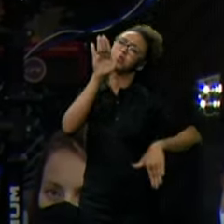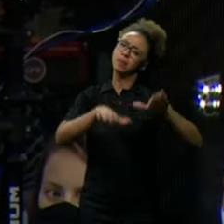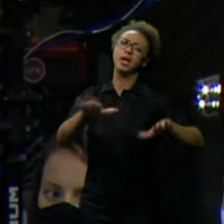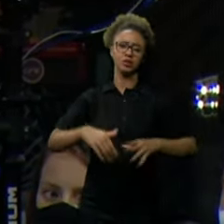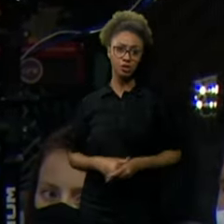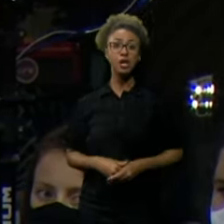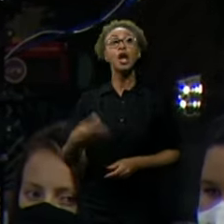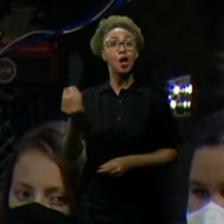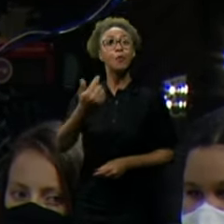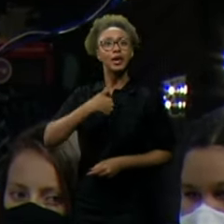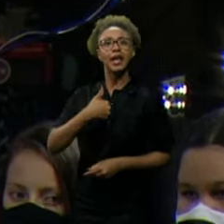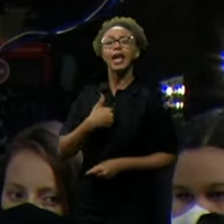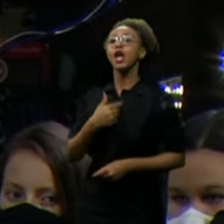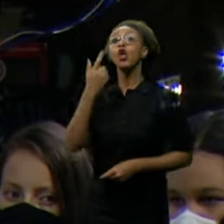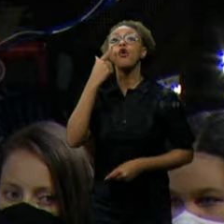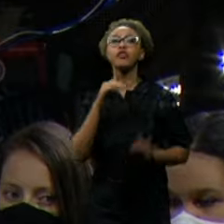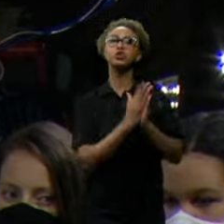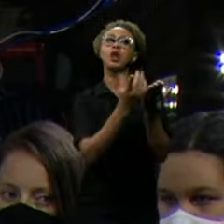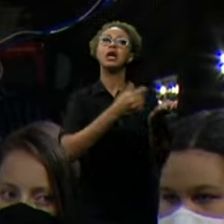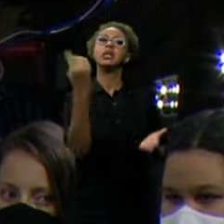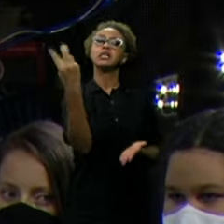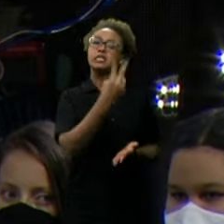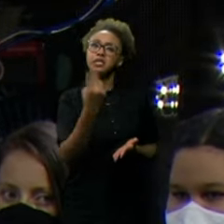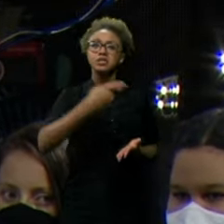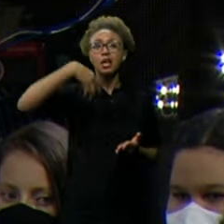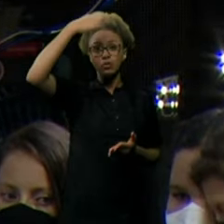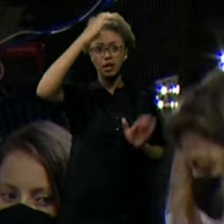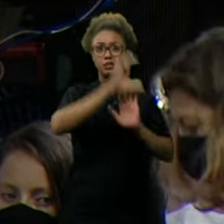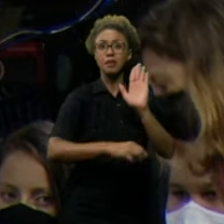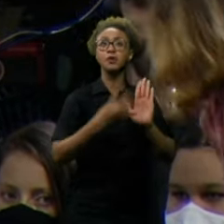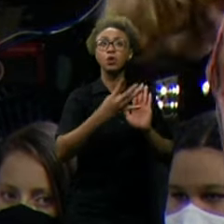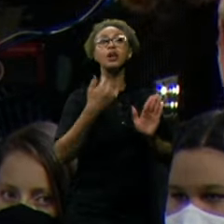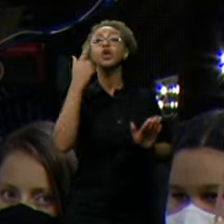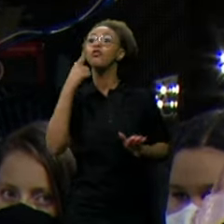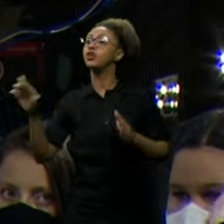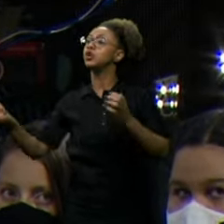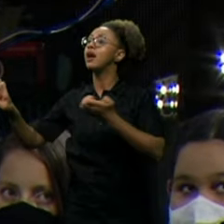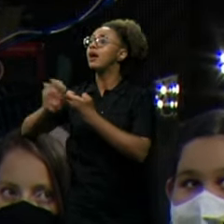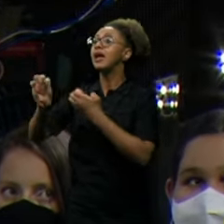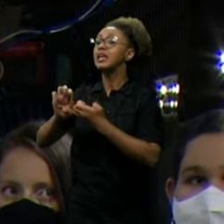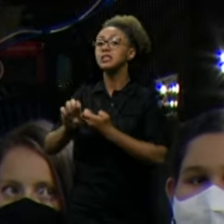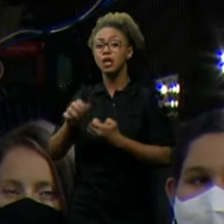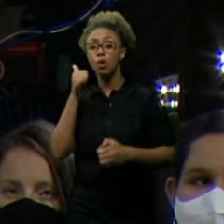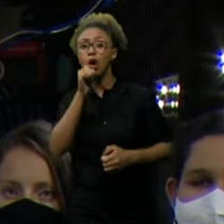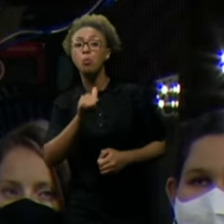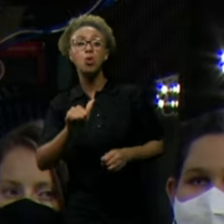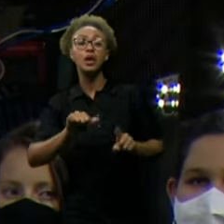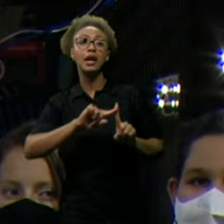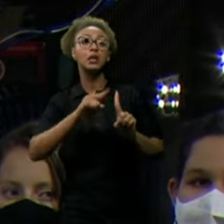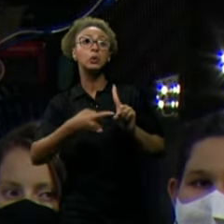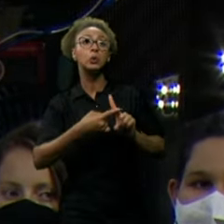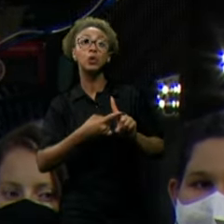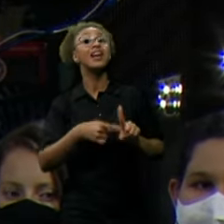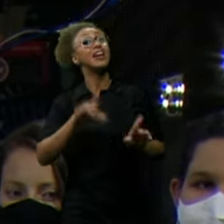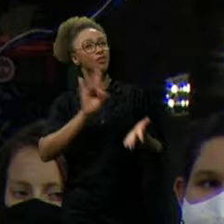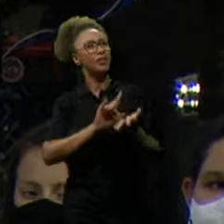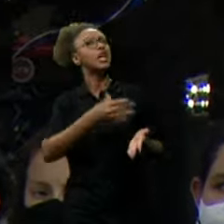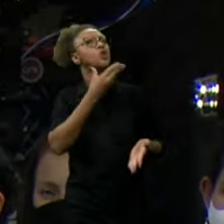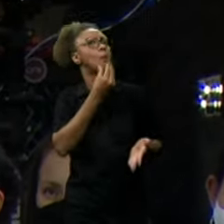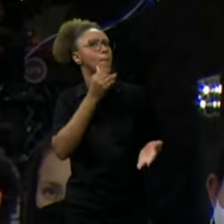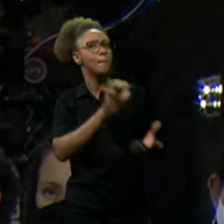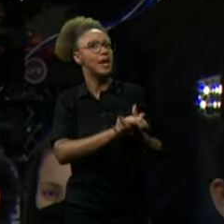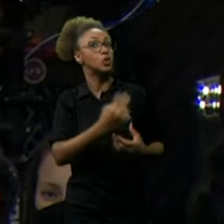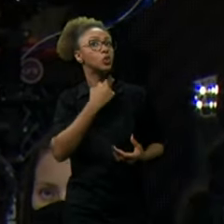depende porque quando eu olho Segunda Reis Capítulo 4 eu vejo ele seu profetizando para uma mulher que não podia ter filhos a verdade era ela era o marido